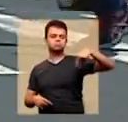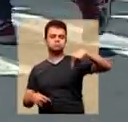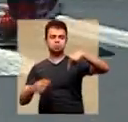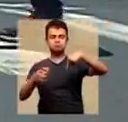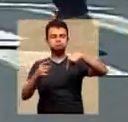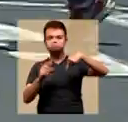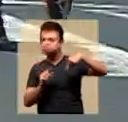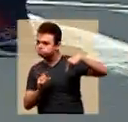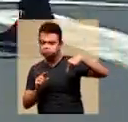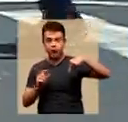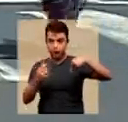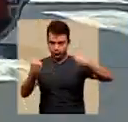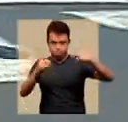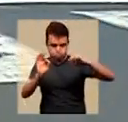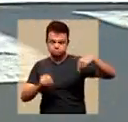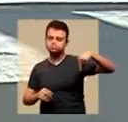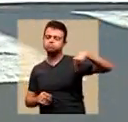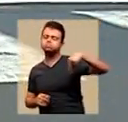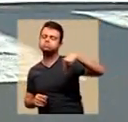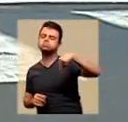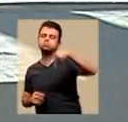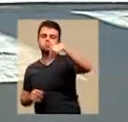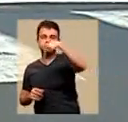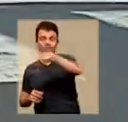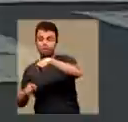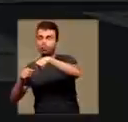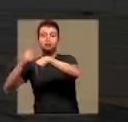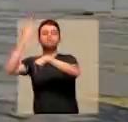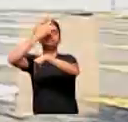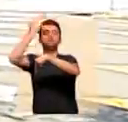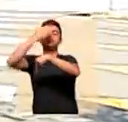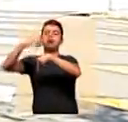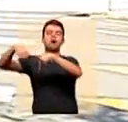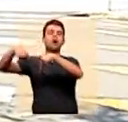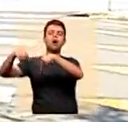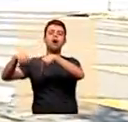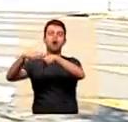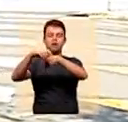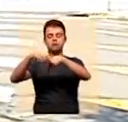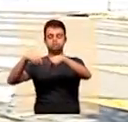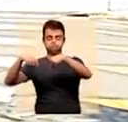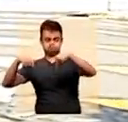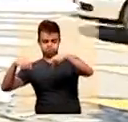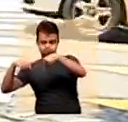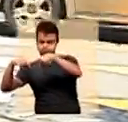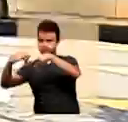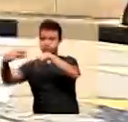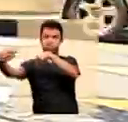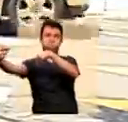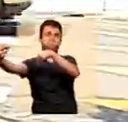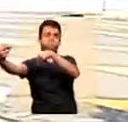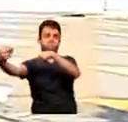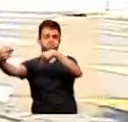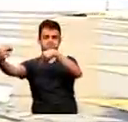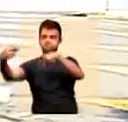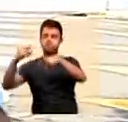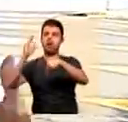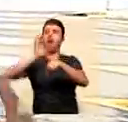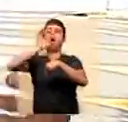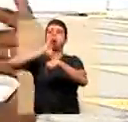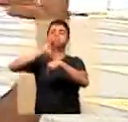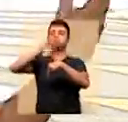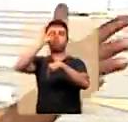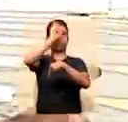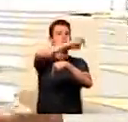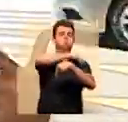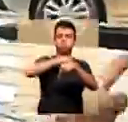a primeira lombofaixa, aí na segunda aqui, o carro parou. No carro parar, ela na